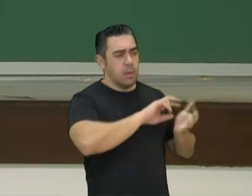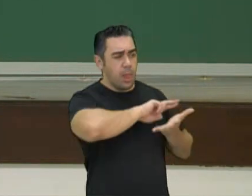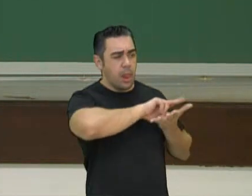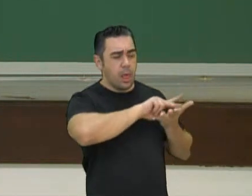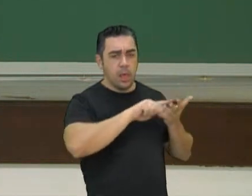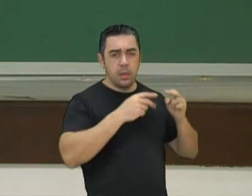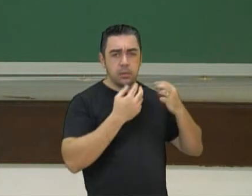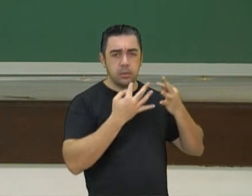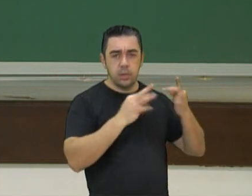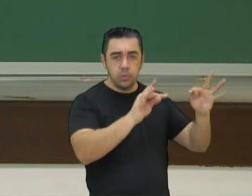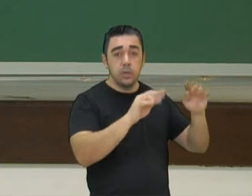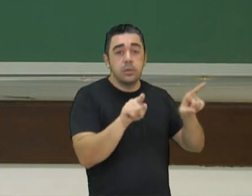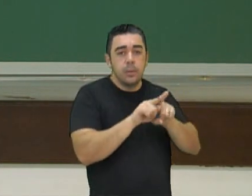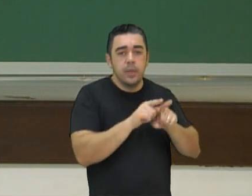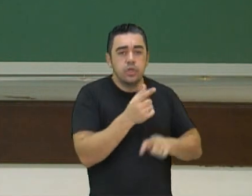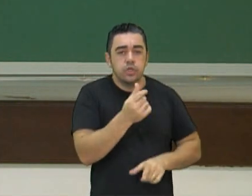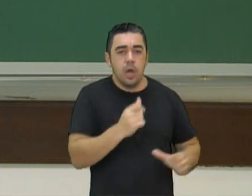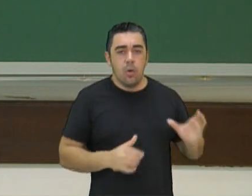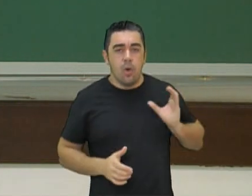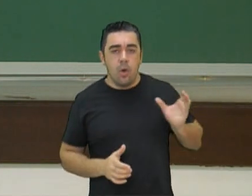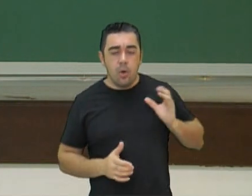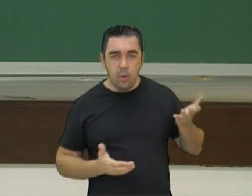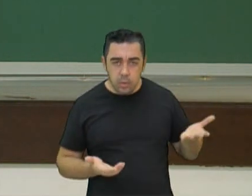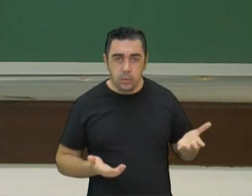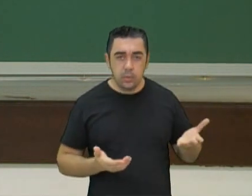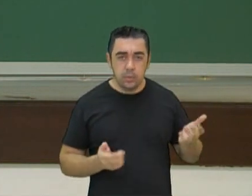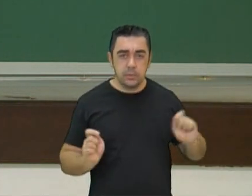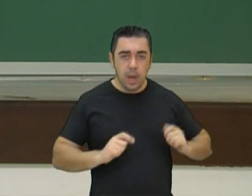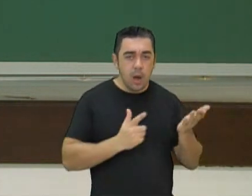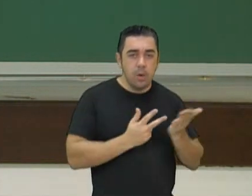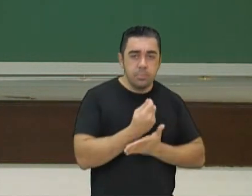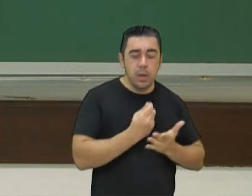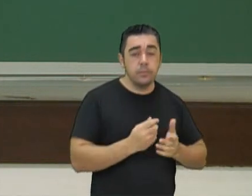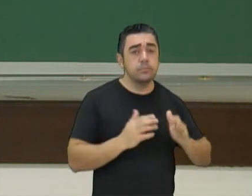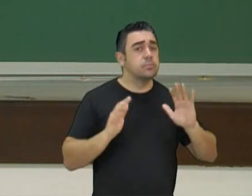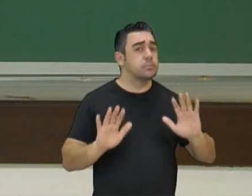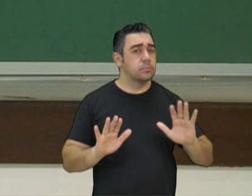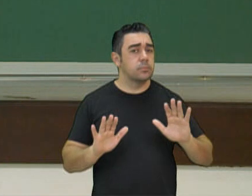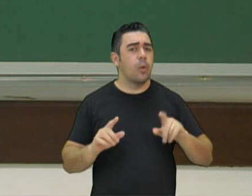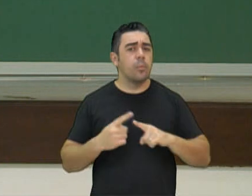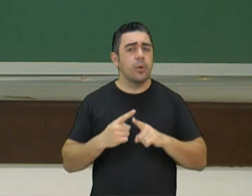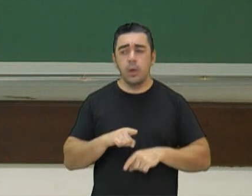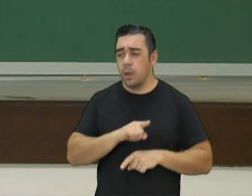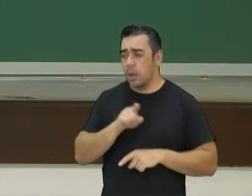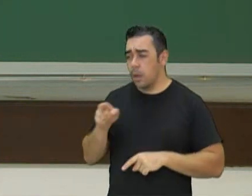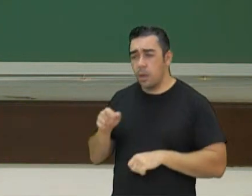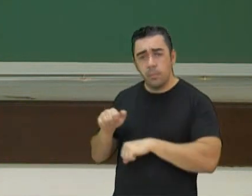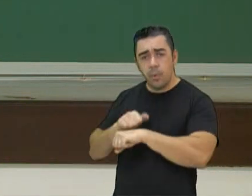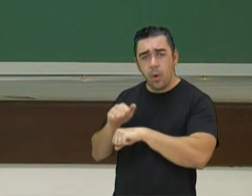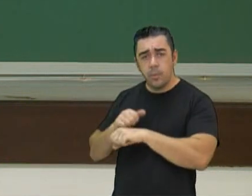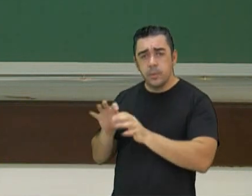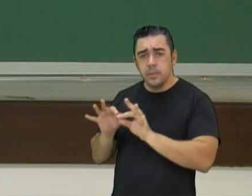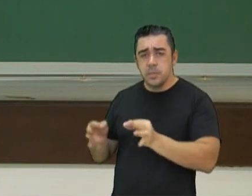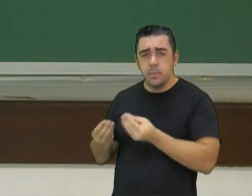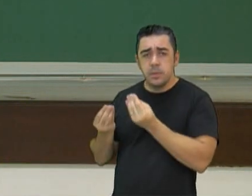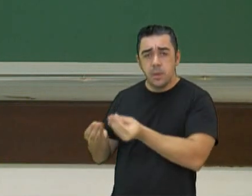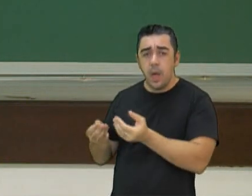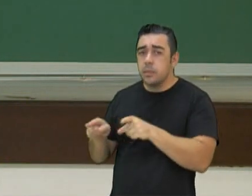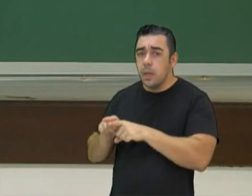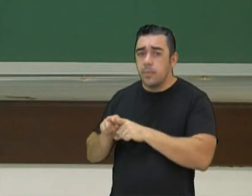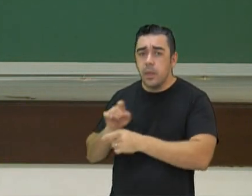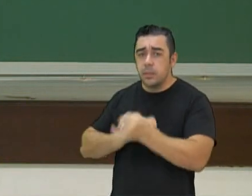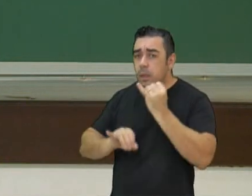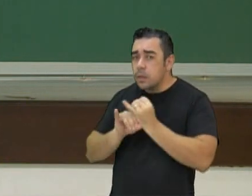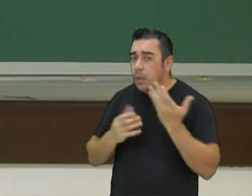e muito dinheiro para obter mesmo, né? Então, por que não dar um acesso mais simples para quem não teria o